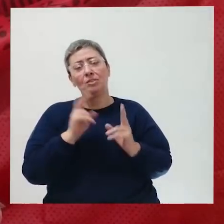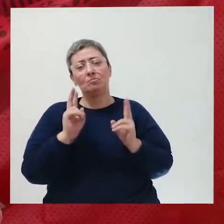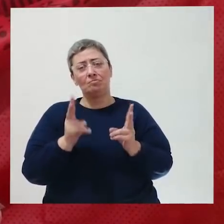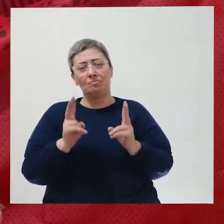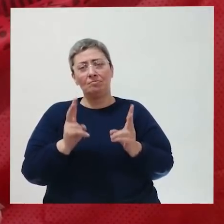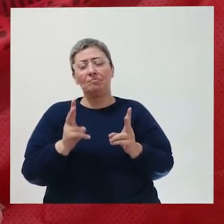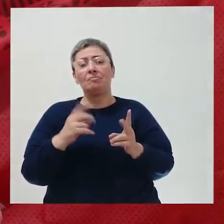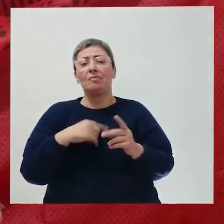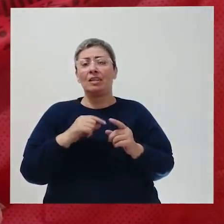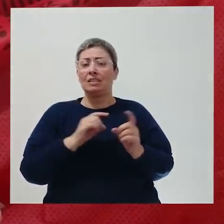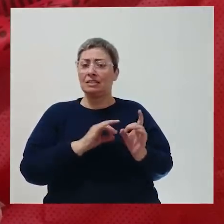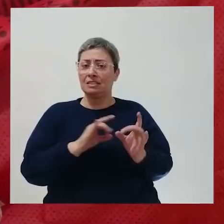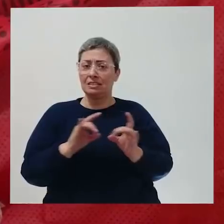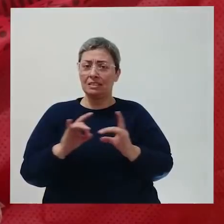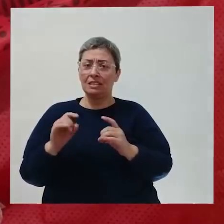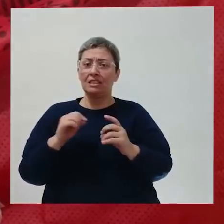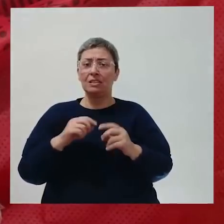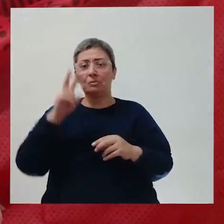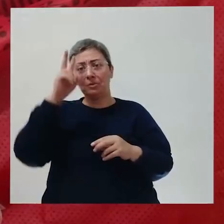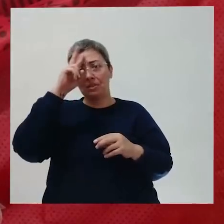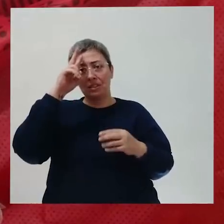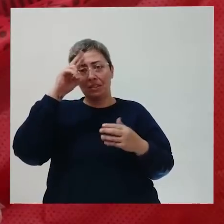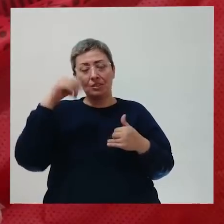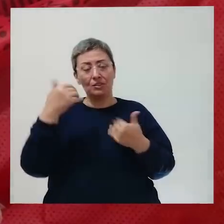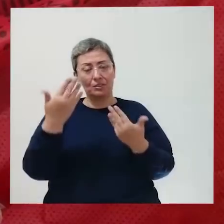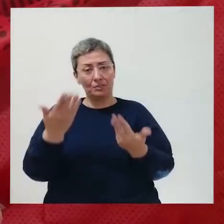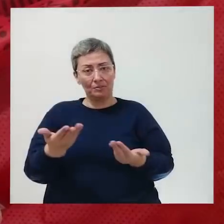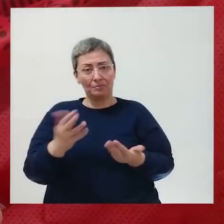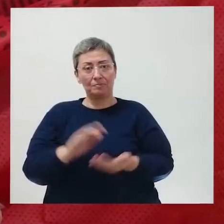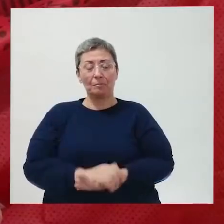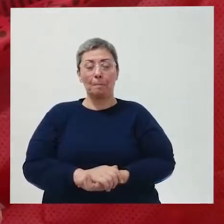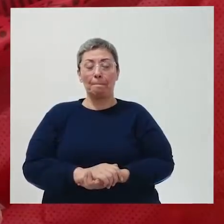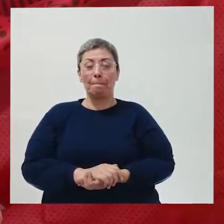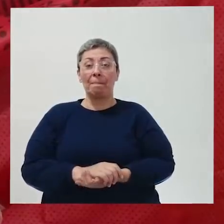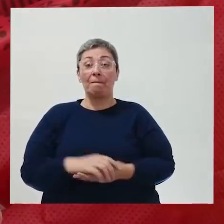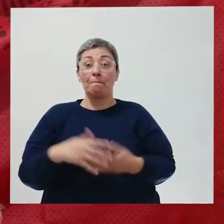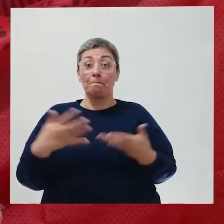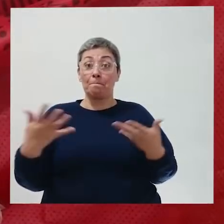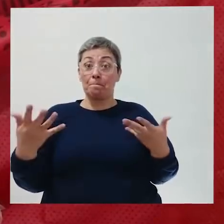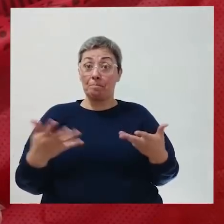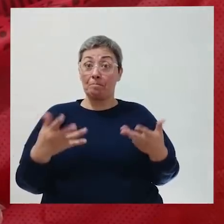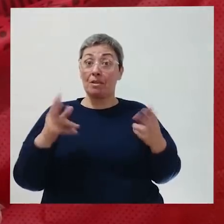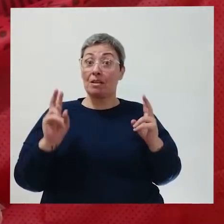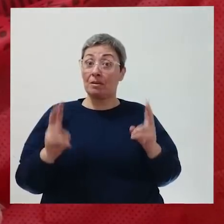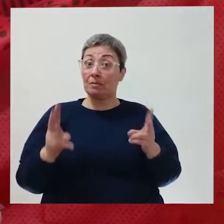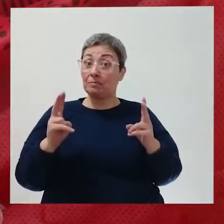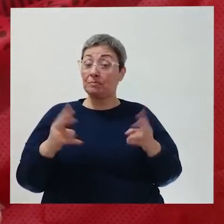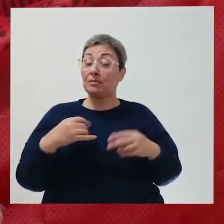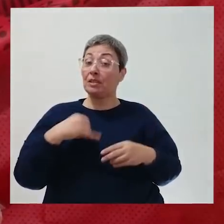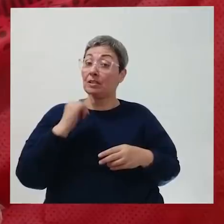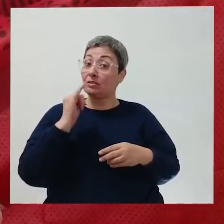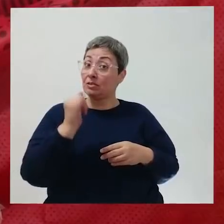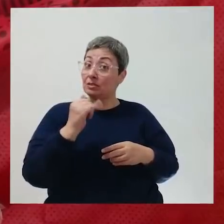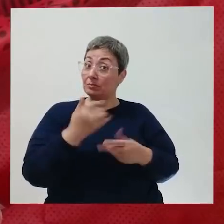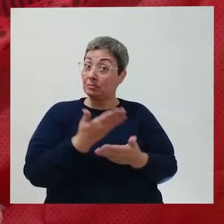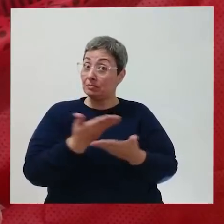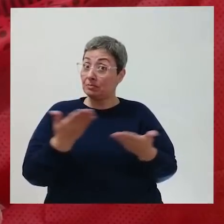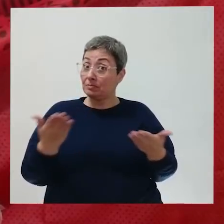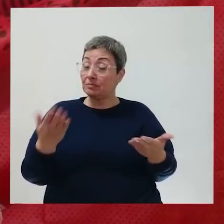faz todas as vezes que eu venho aqui contar uma história. E sempre irei dizer para